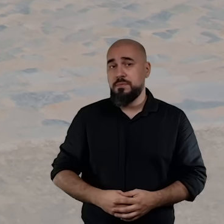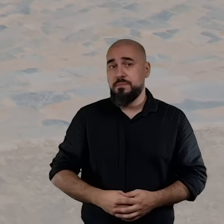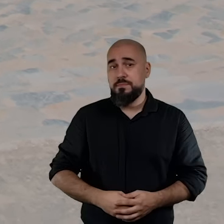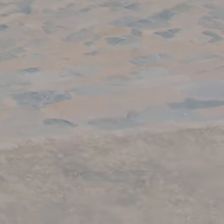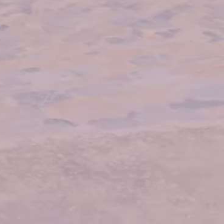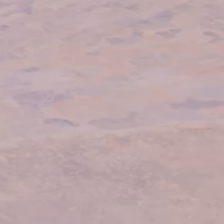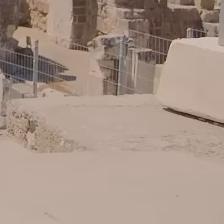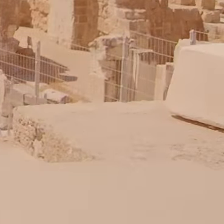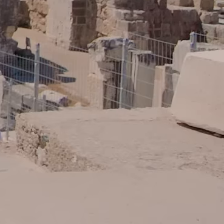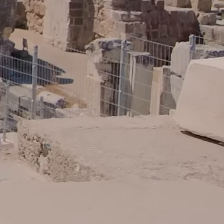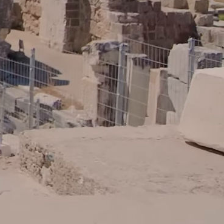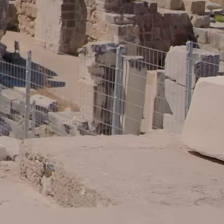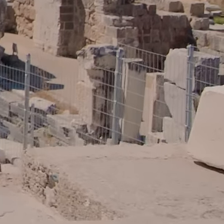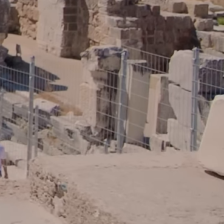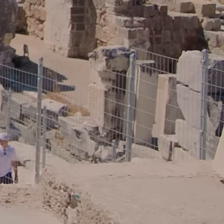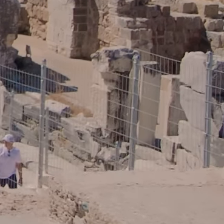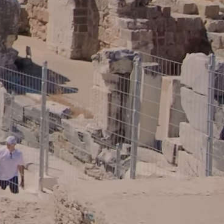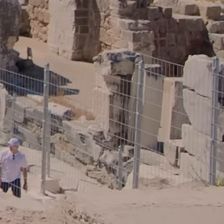reino de Deus.